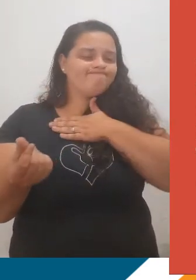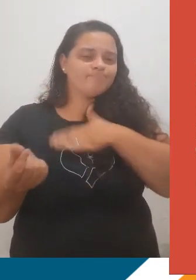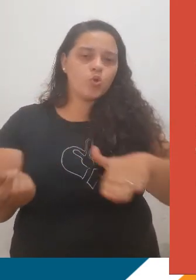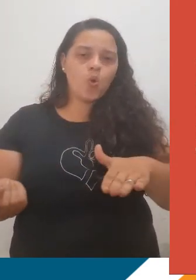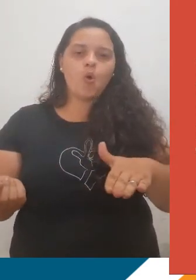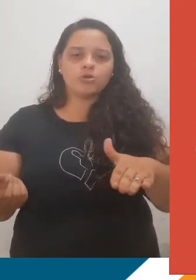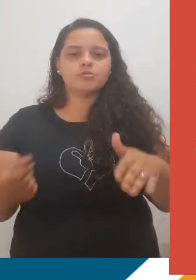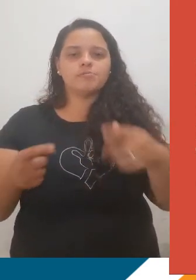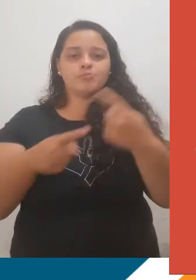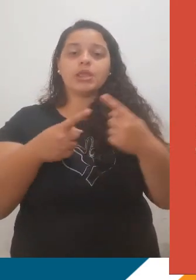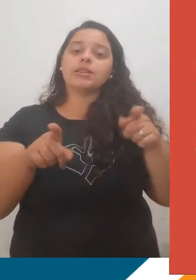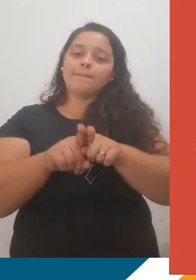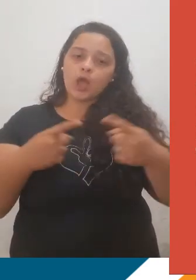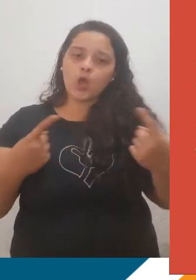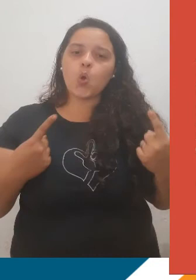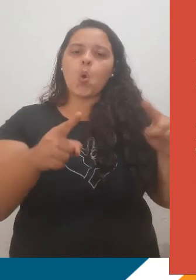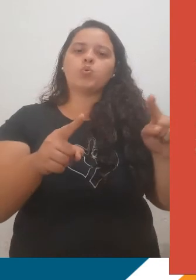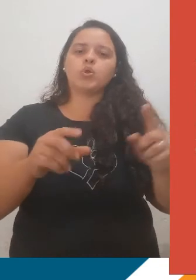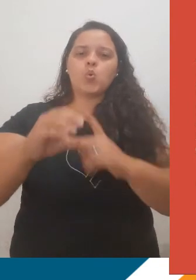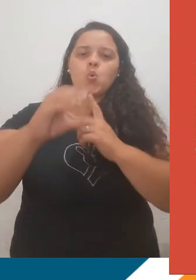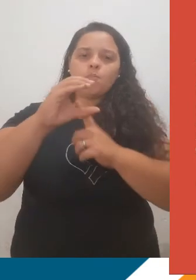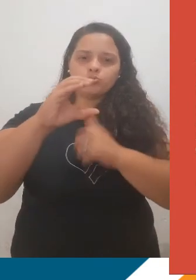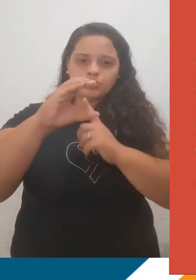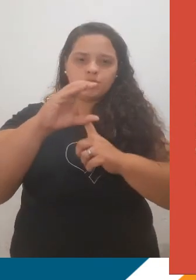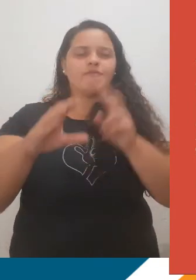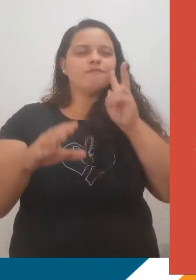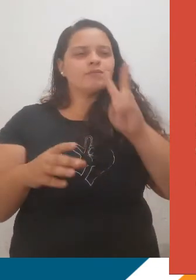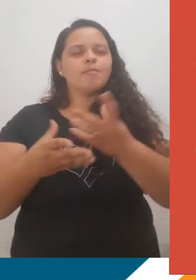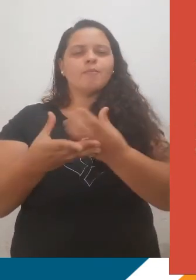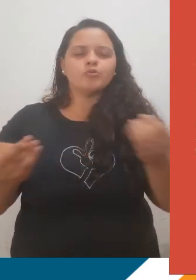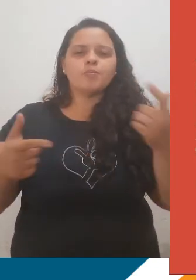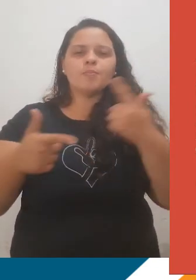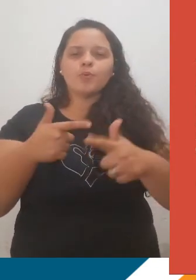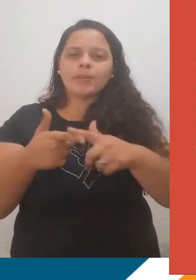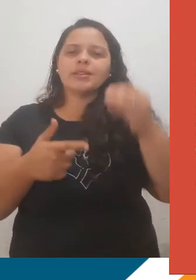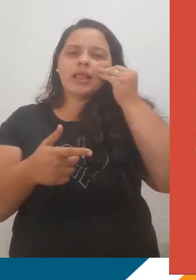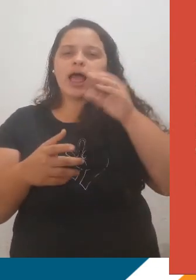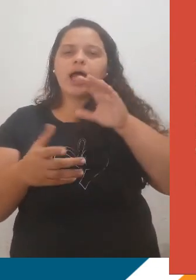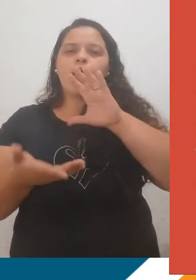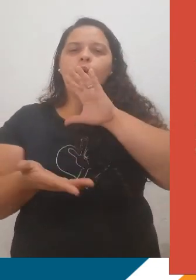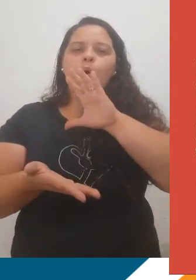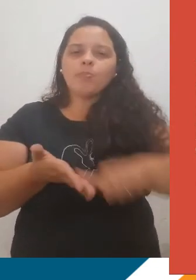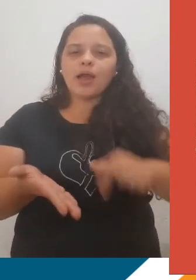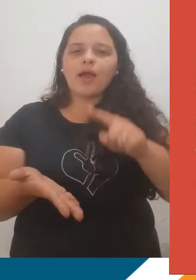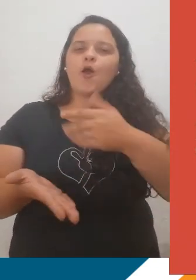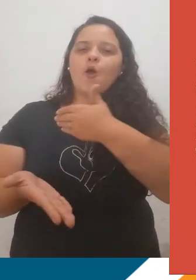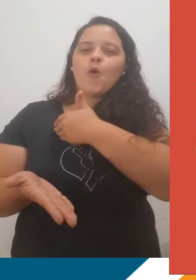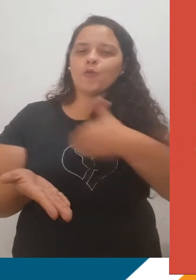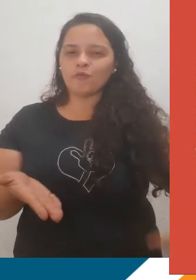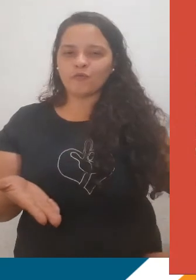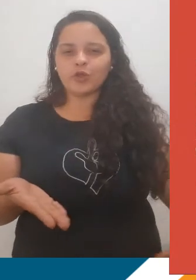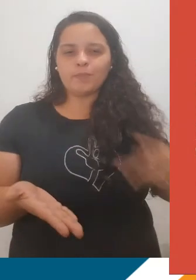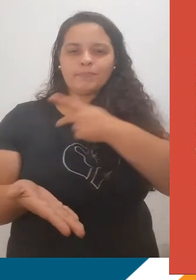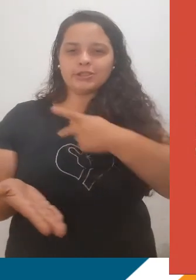está predominante no período. A gente tem várias tentativas de golpe de Estado, né? Então, é um momento muito instável, como eu